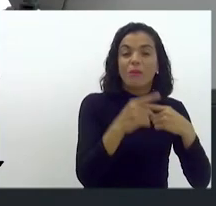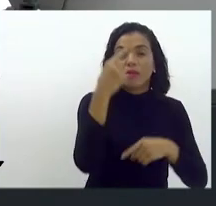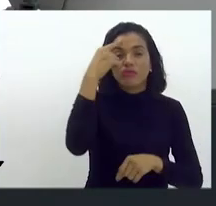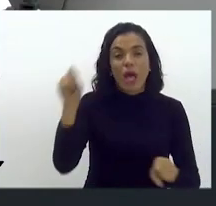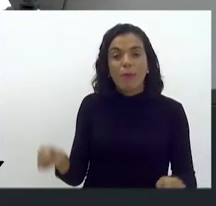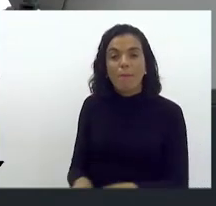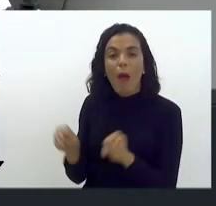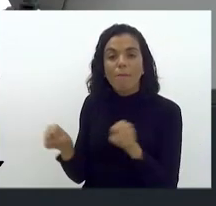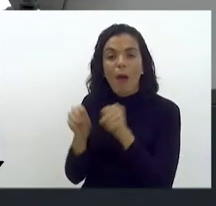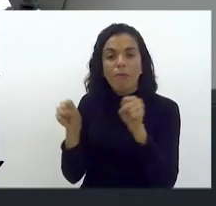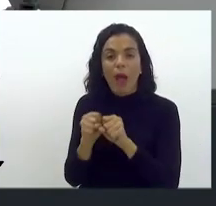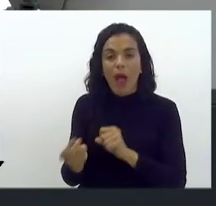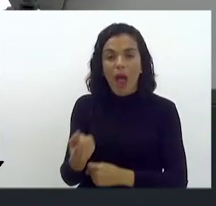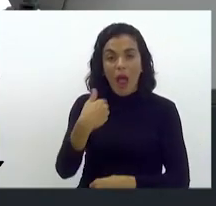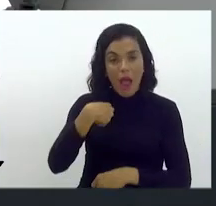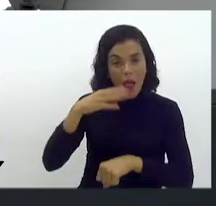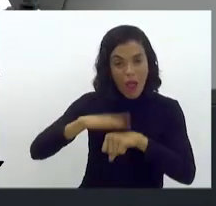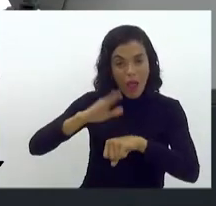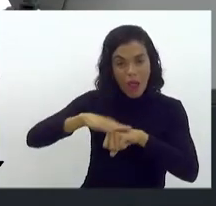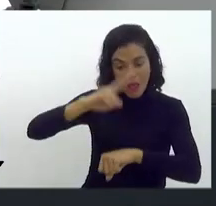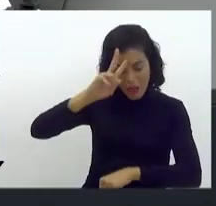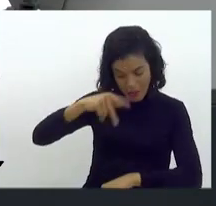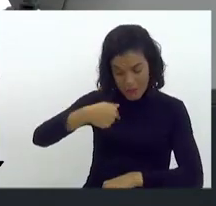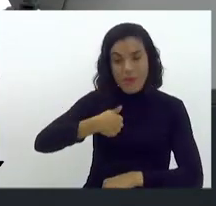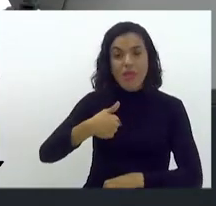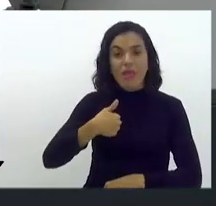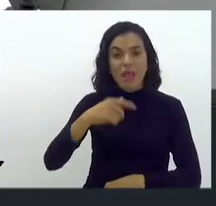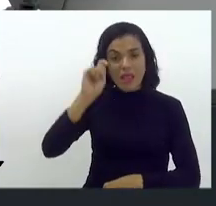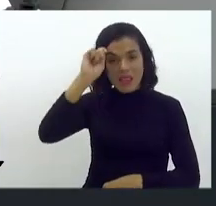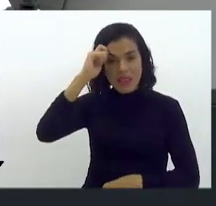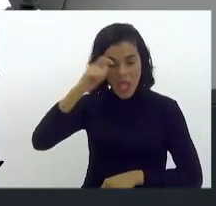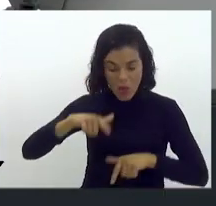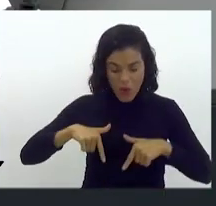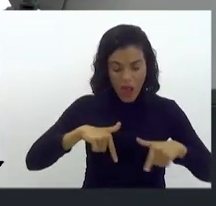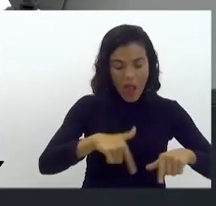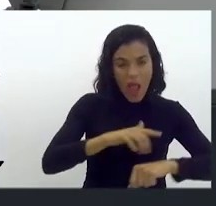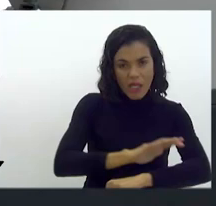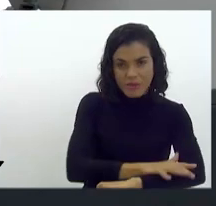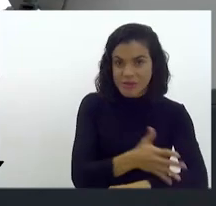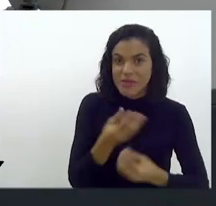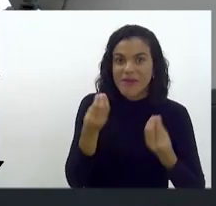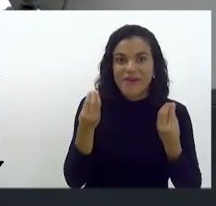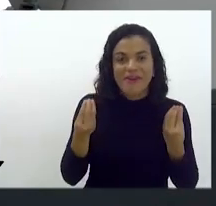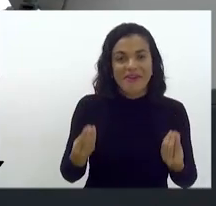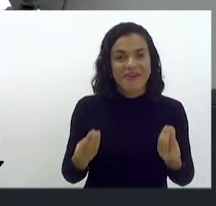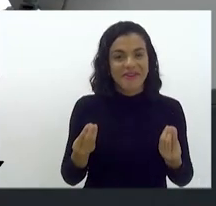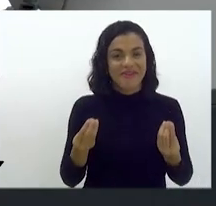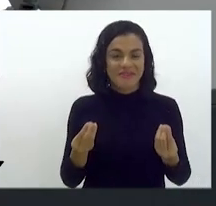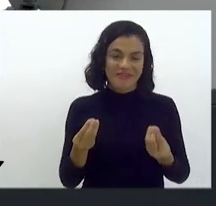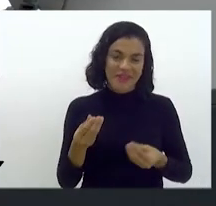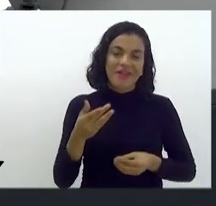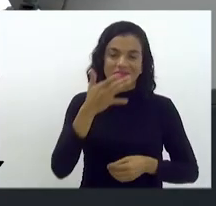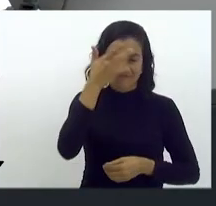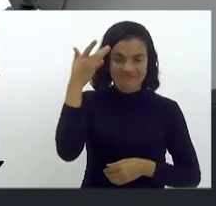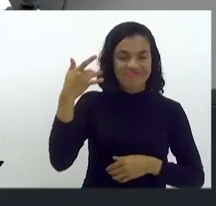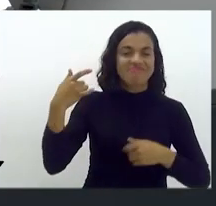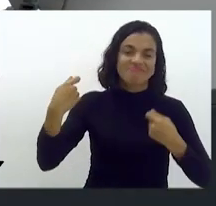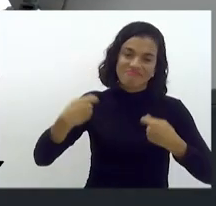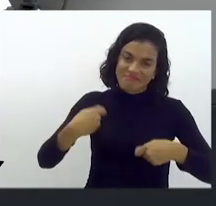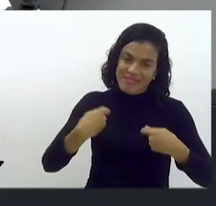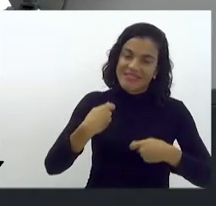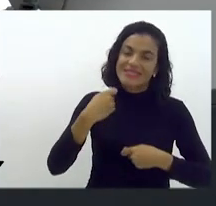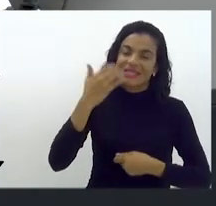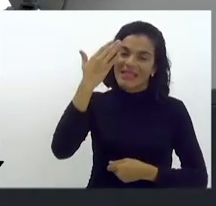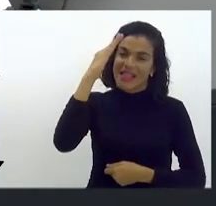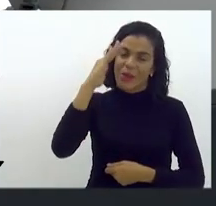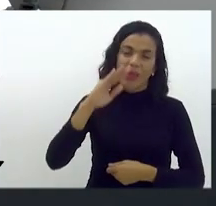causou para ele mesmo como negro aderir não a conduta de racismo então assim as pessoas têm que entender que internet